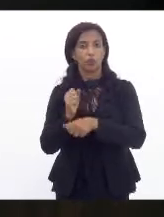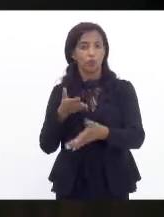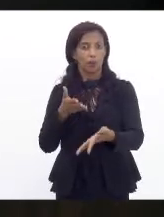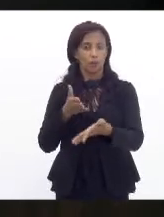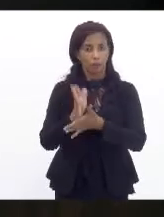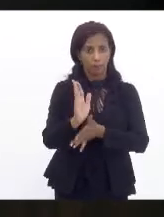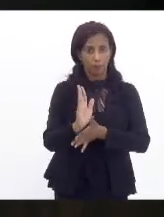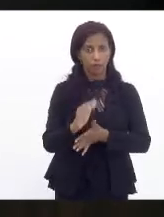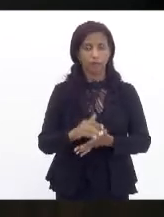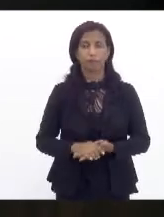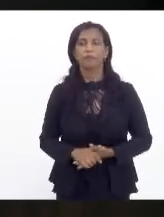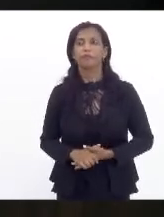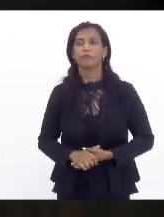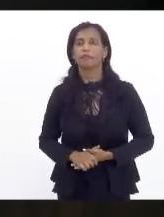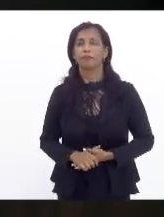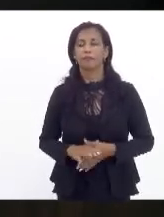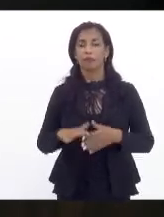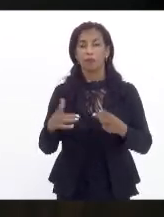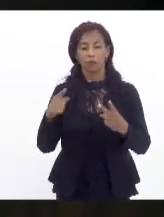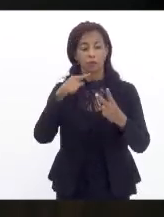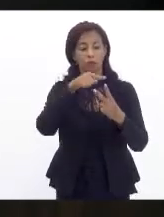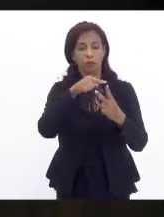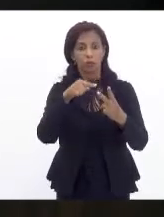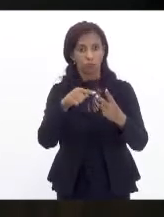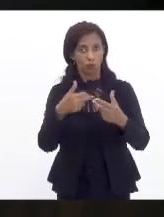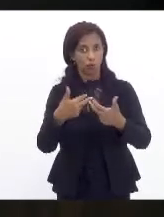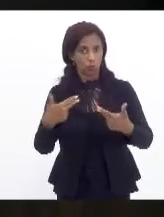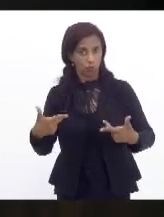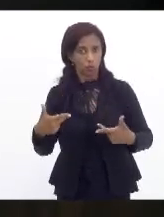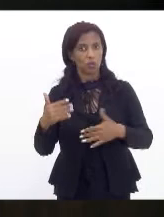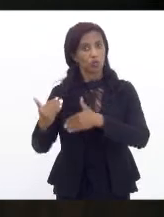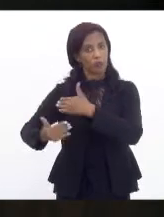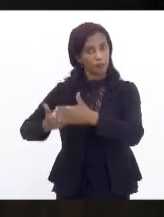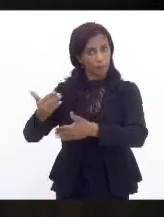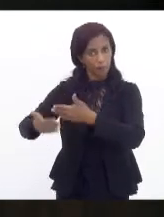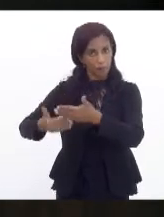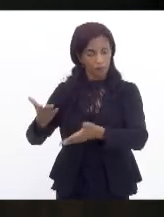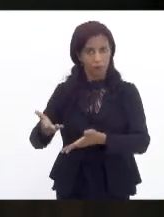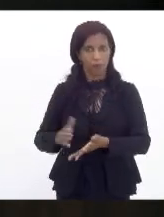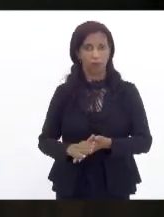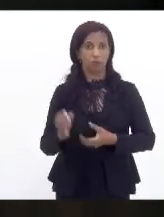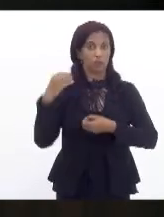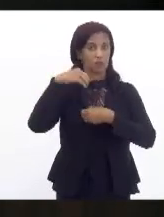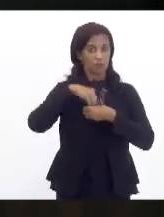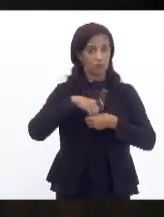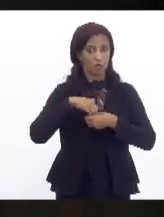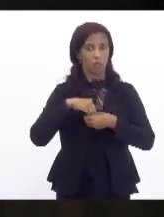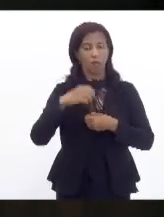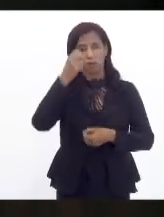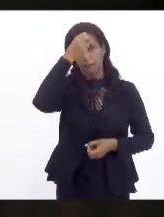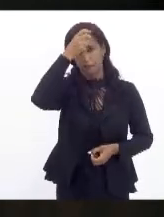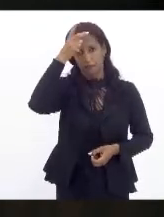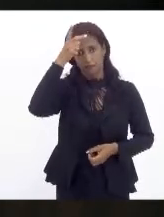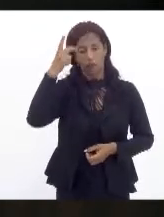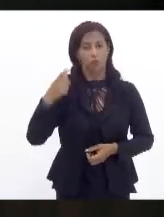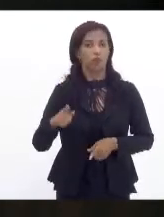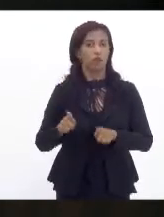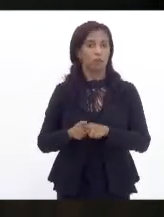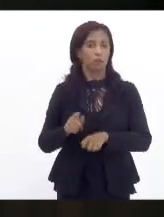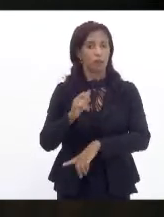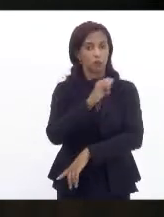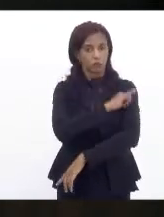bipartite. Então, são duas coisas, já tem um processo interno da Prefeitura do Rio.